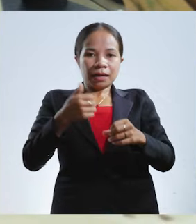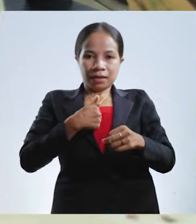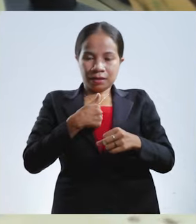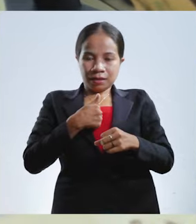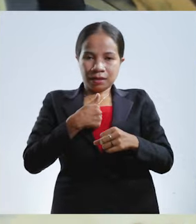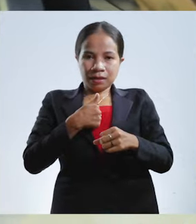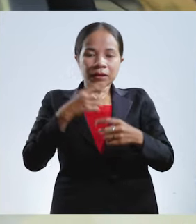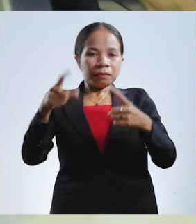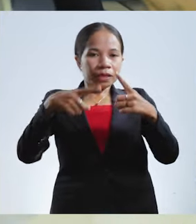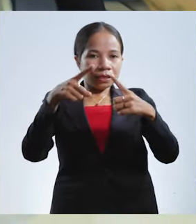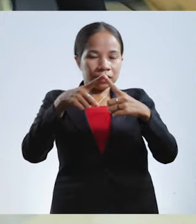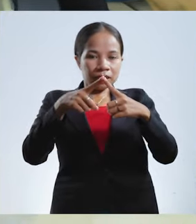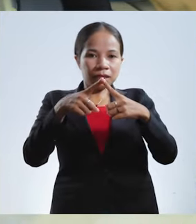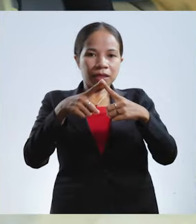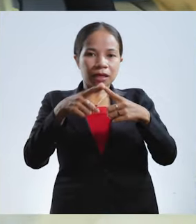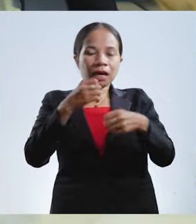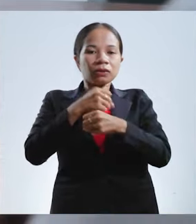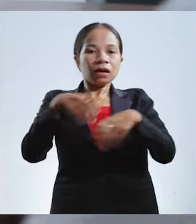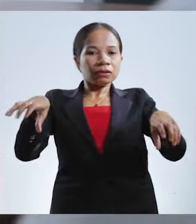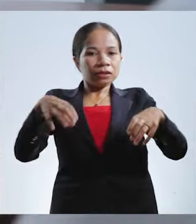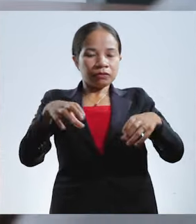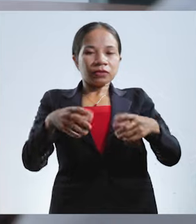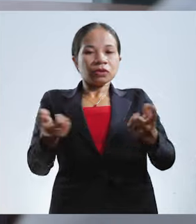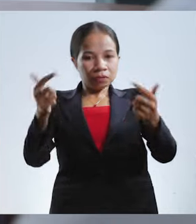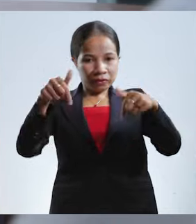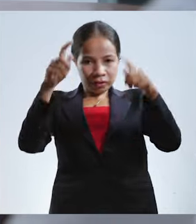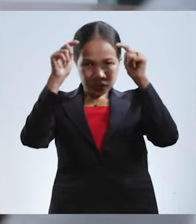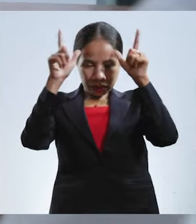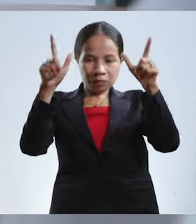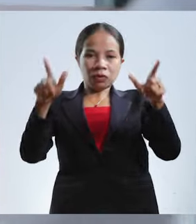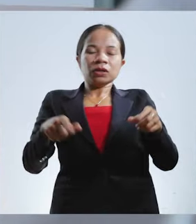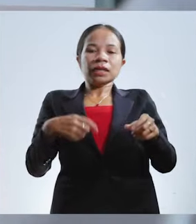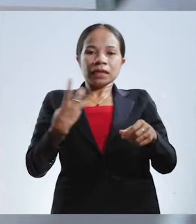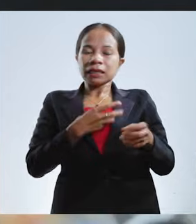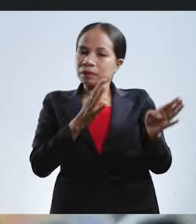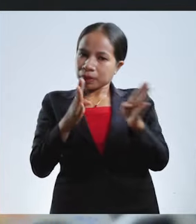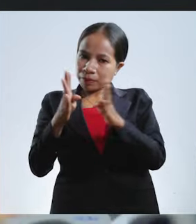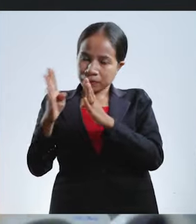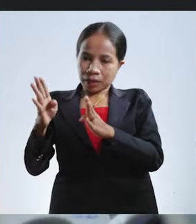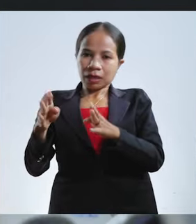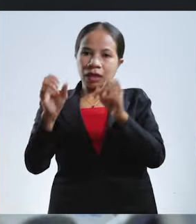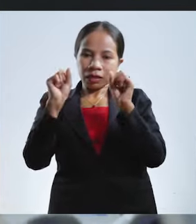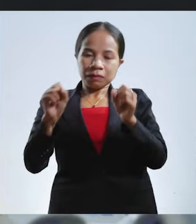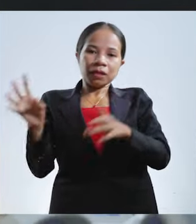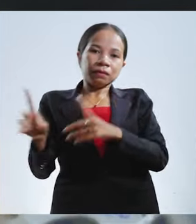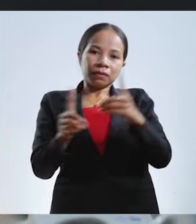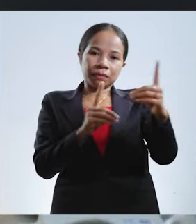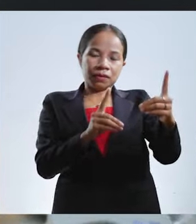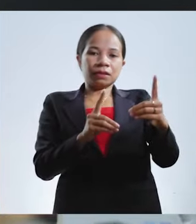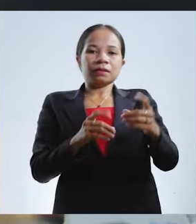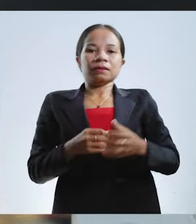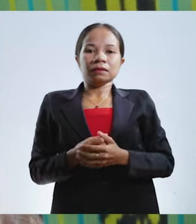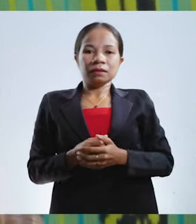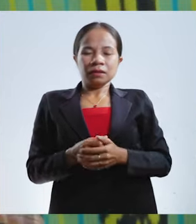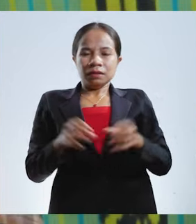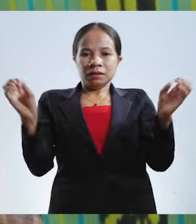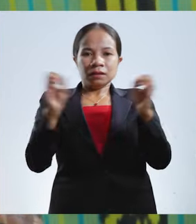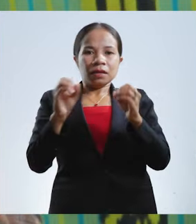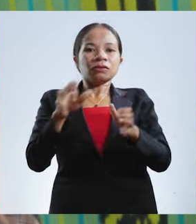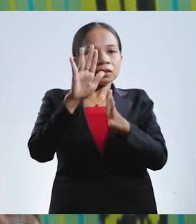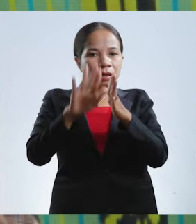fearan. Wajira talo submisu, wajira te file file mai, asa ita preparado ana para tu bele implementa det.